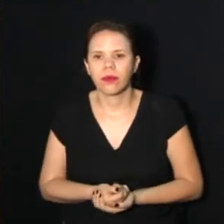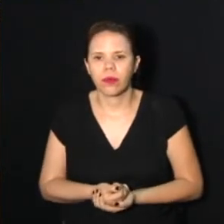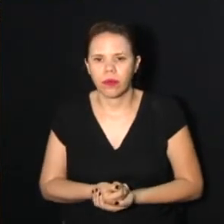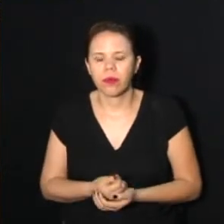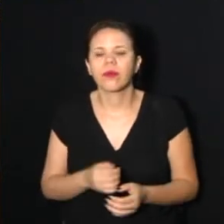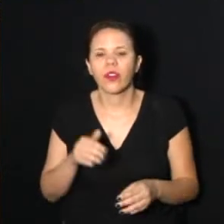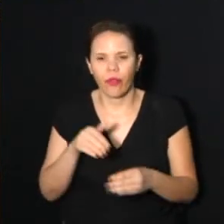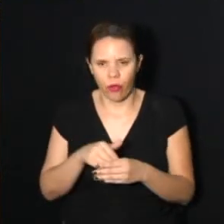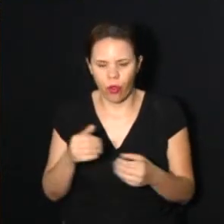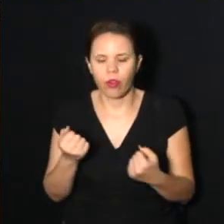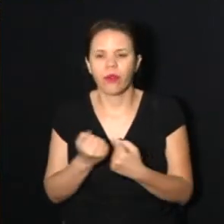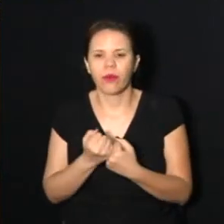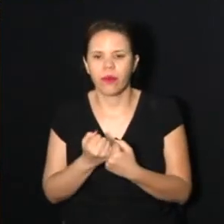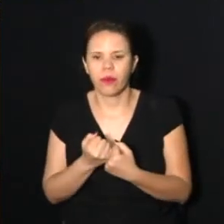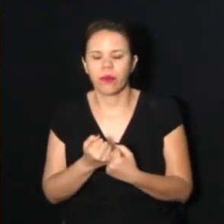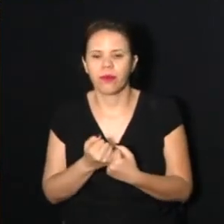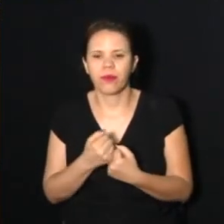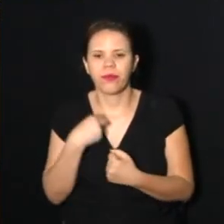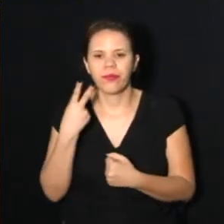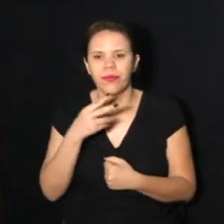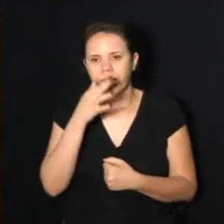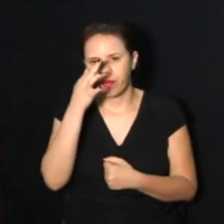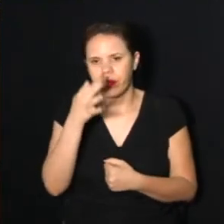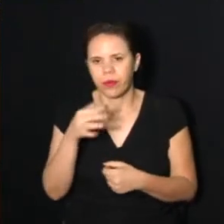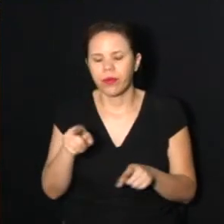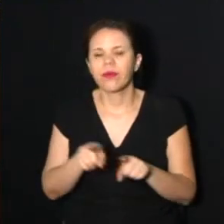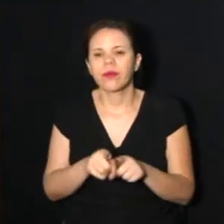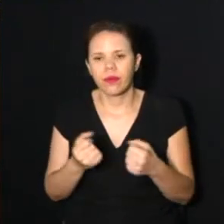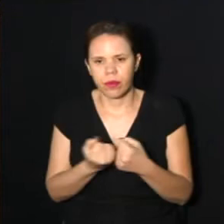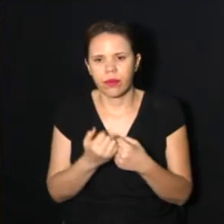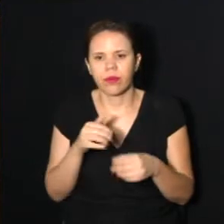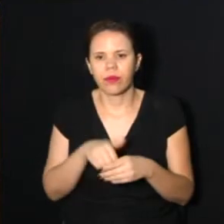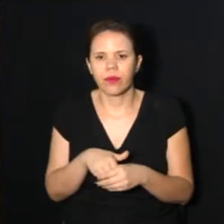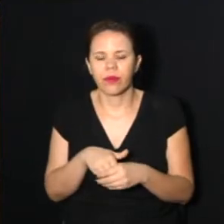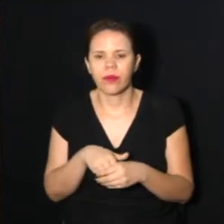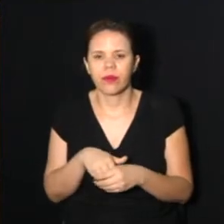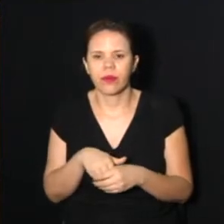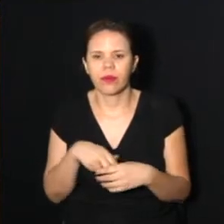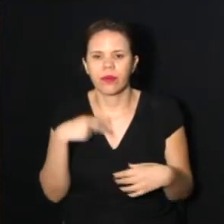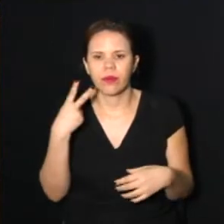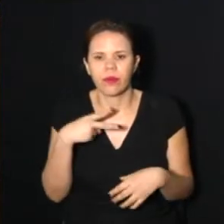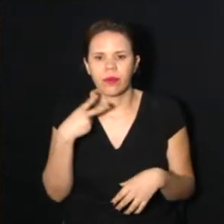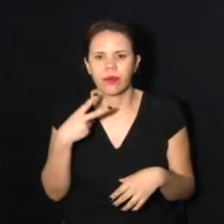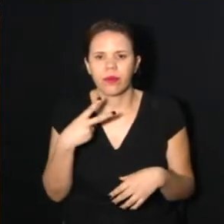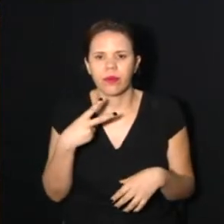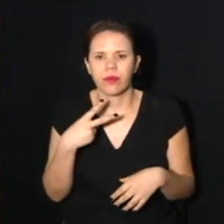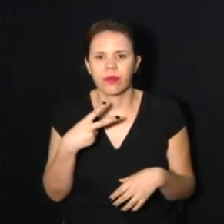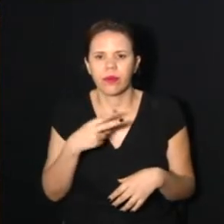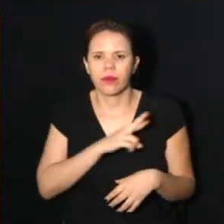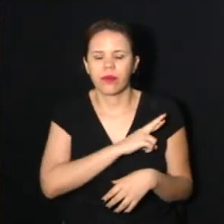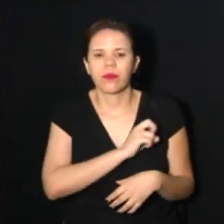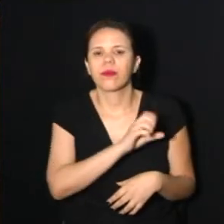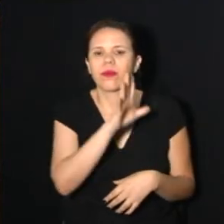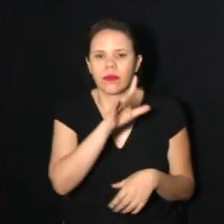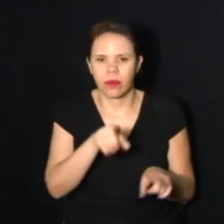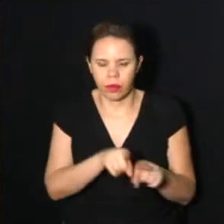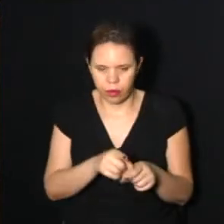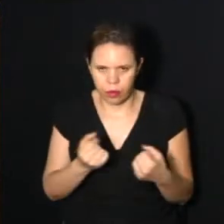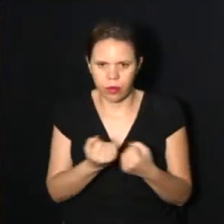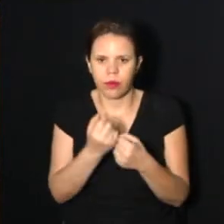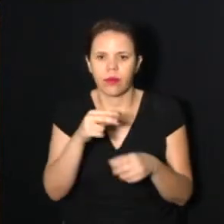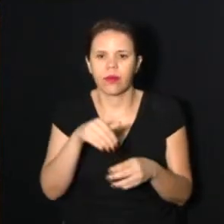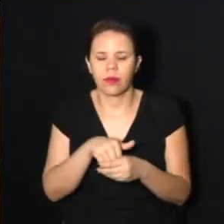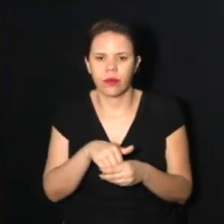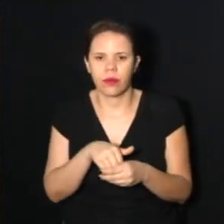Acompanho, senhor presidente. Vereador Antônio Flores. Também, presidente. Vereador Rubens Gás. Também acompanho, senhor presidente.